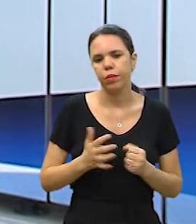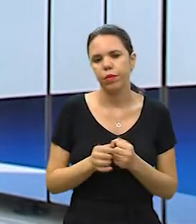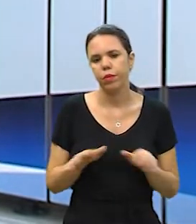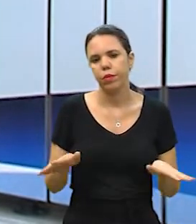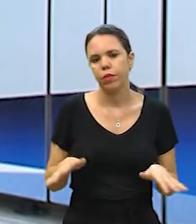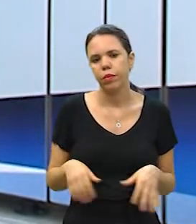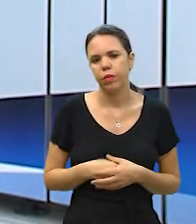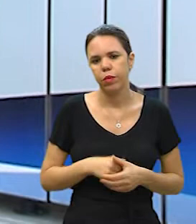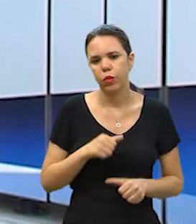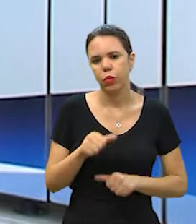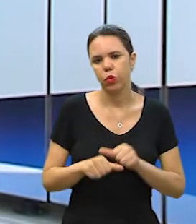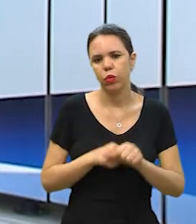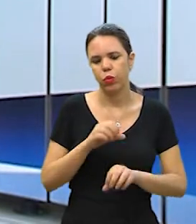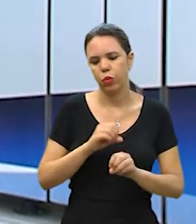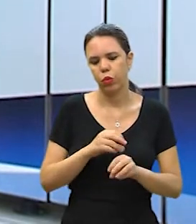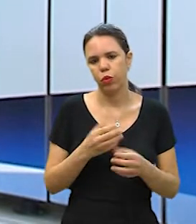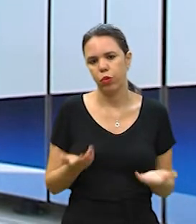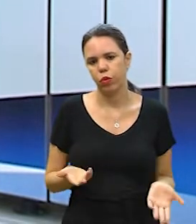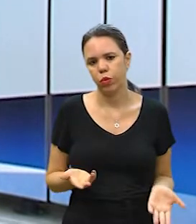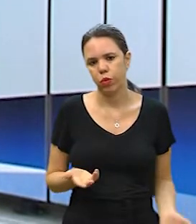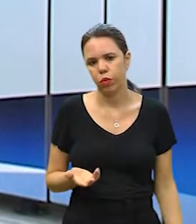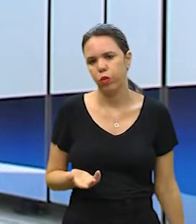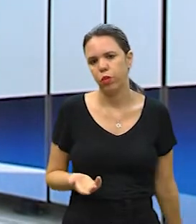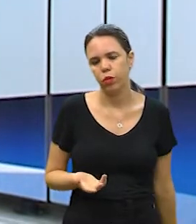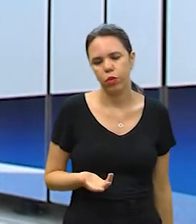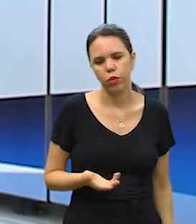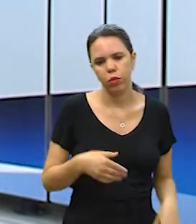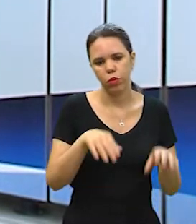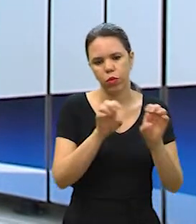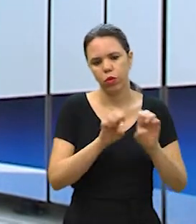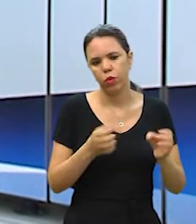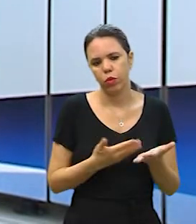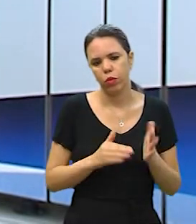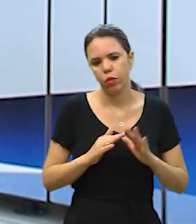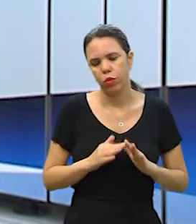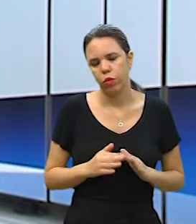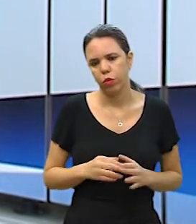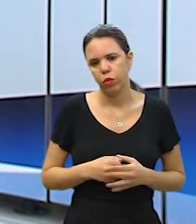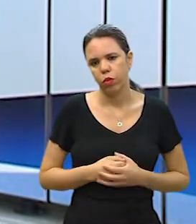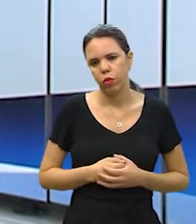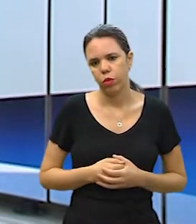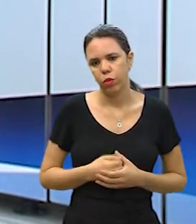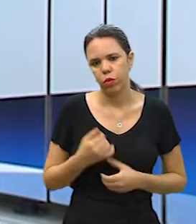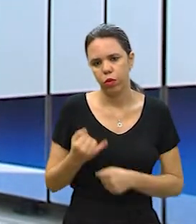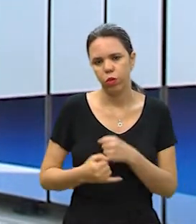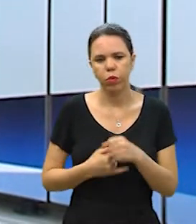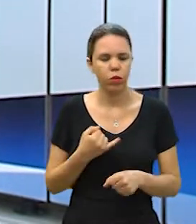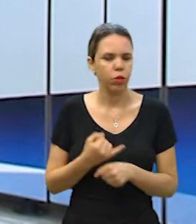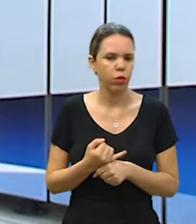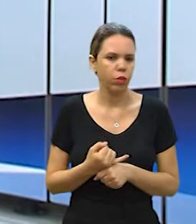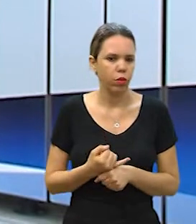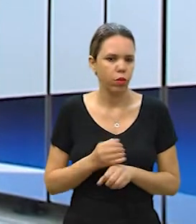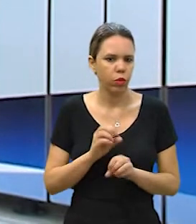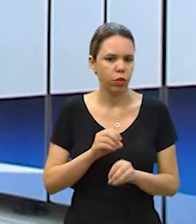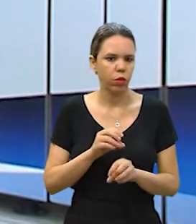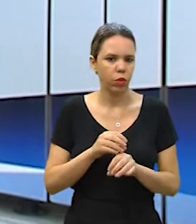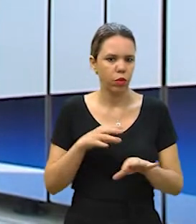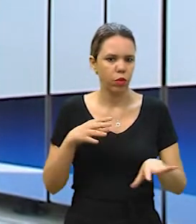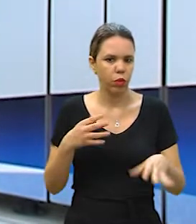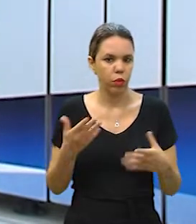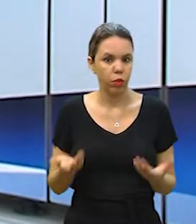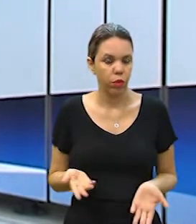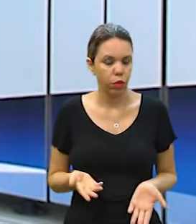fato, ela mudou a educação, seja pela estrutura das escolas, pela internet, com este ensino à